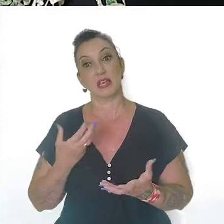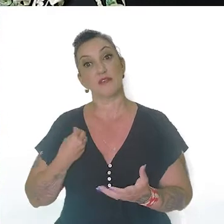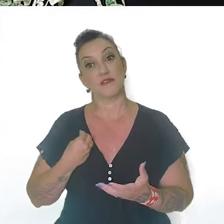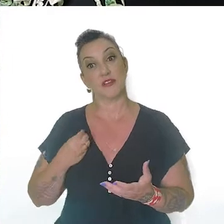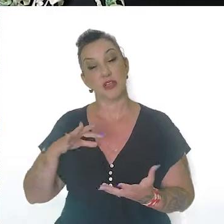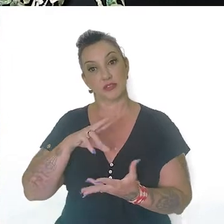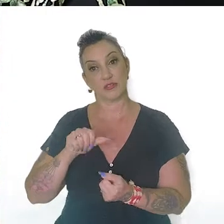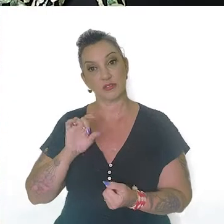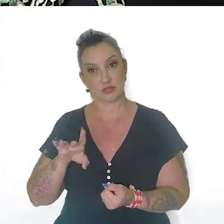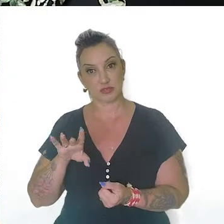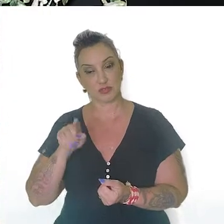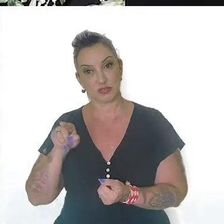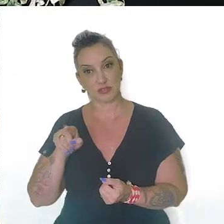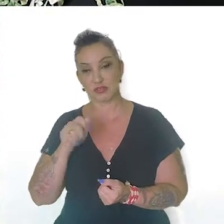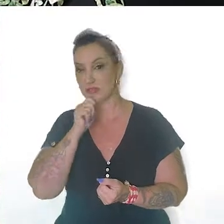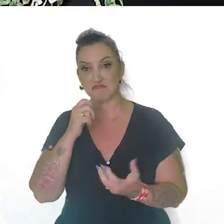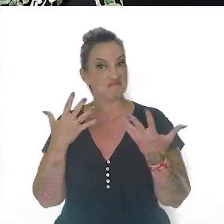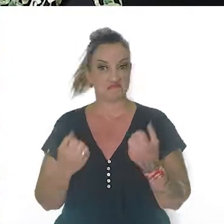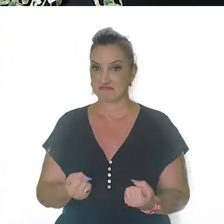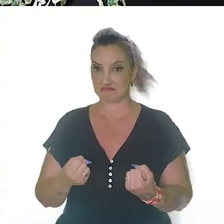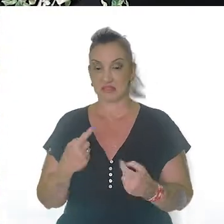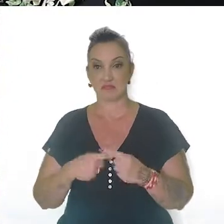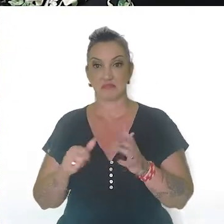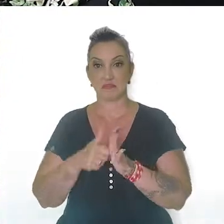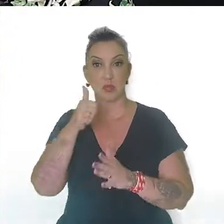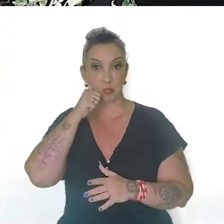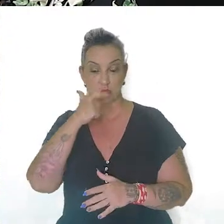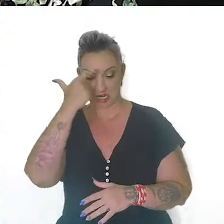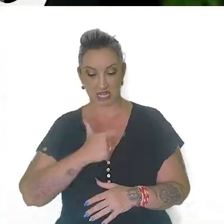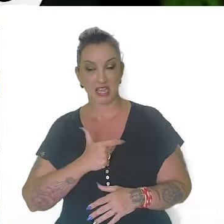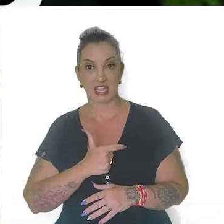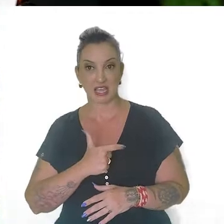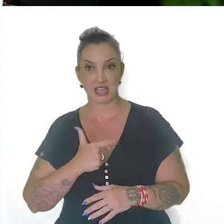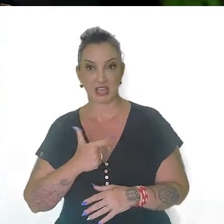quero viver esse universo. Só que aquele universo não me aceitava. Primeiro porque eu era mulher,